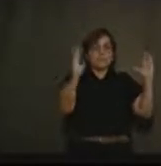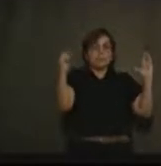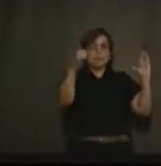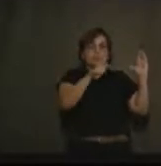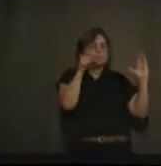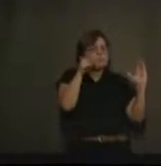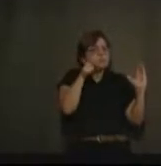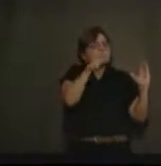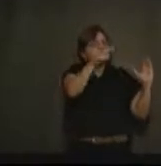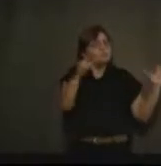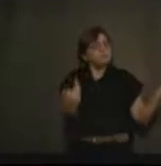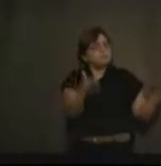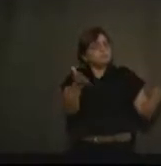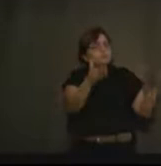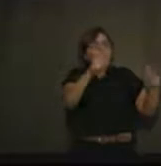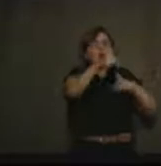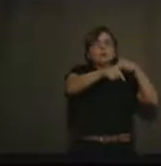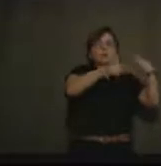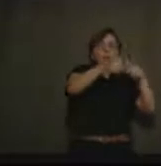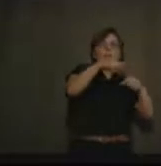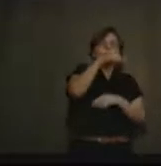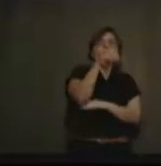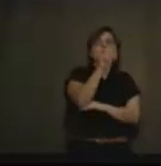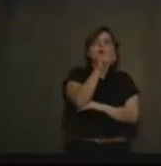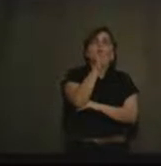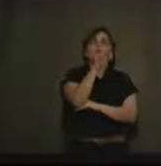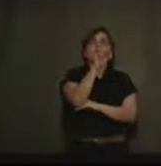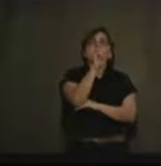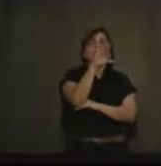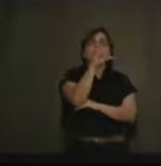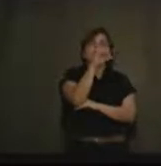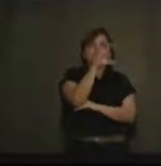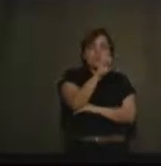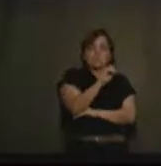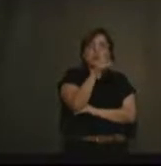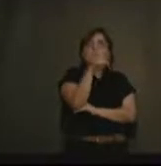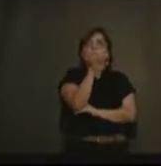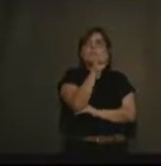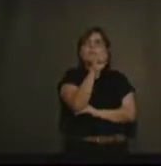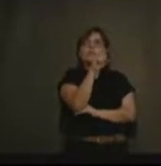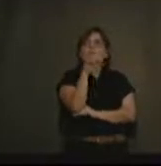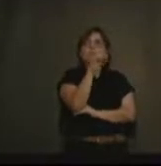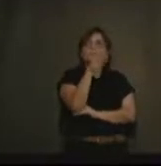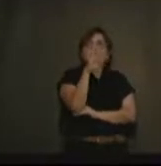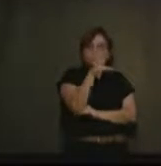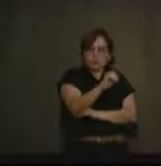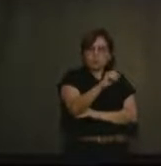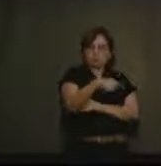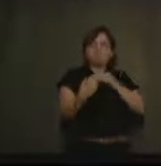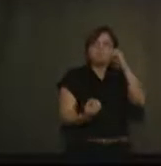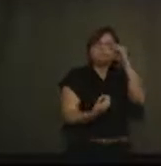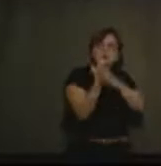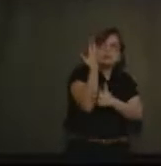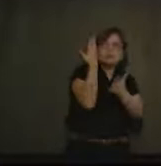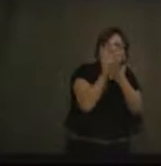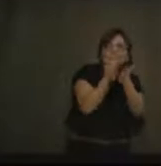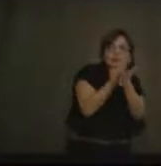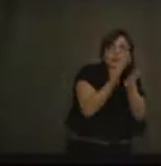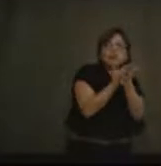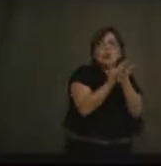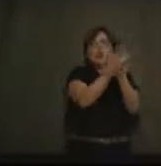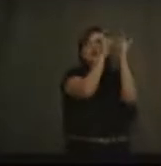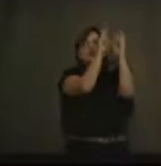motivado pelo trabalho que o Maurício Peixoto tinha feito sobre estabilidade estrutural de sistemas dinâmicos. E